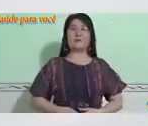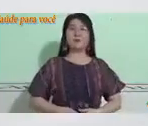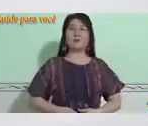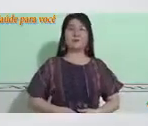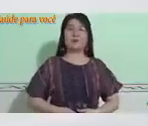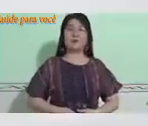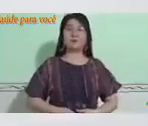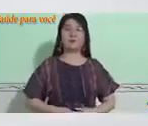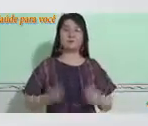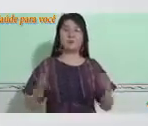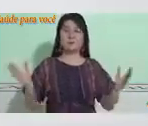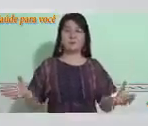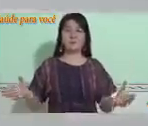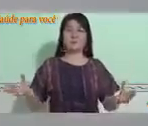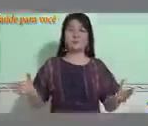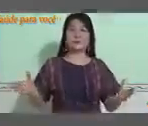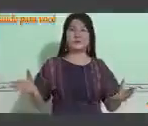LOGEOPO acento agudo